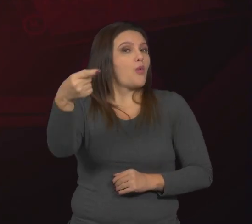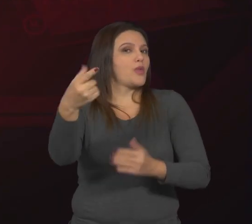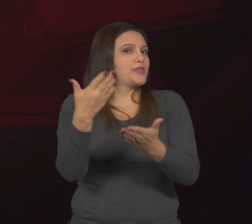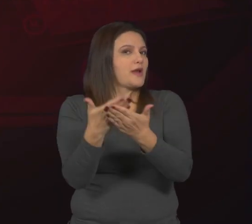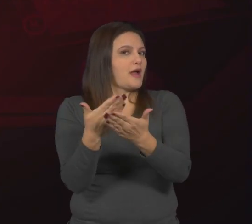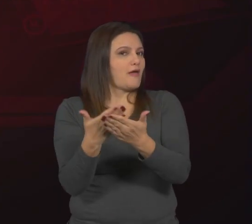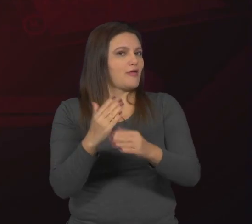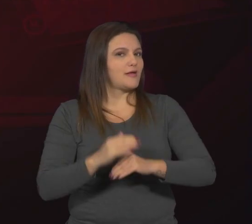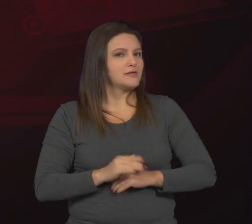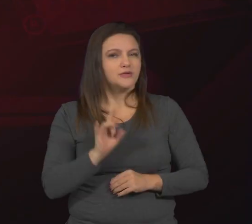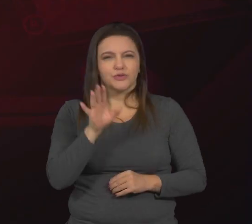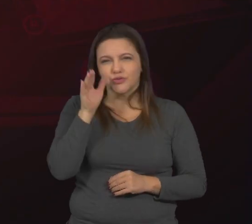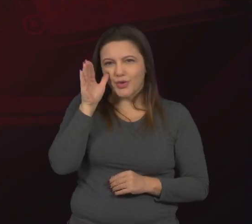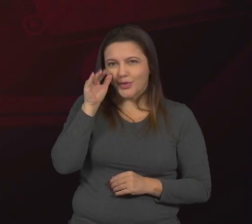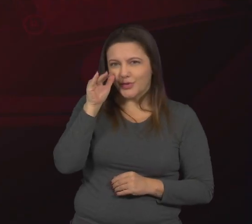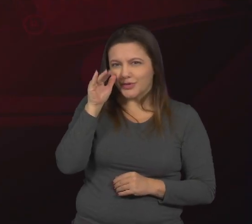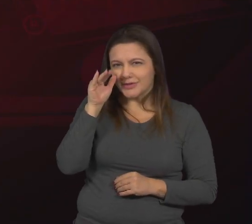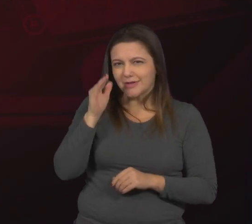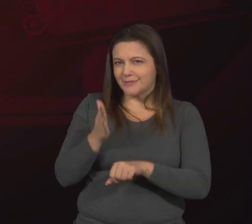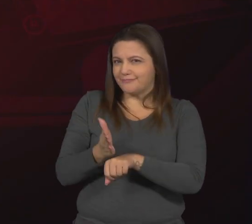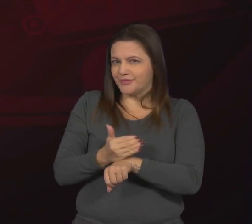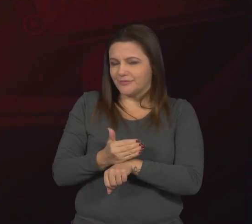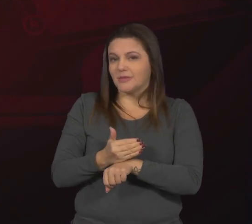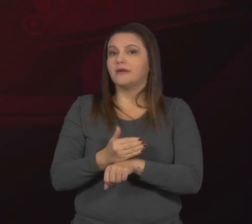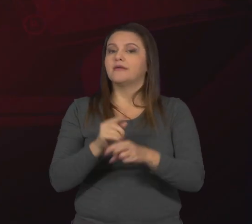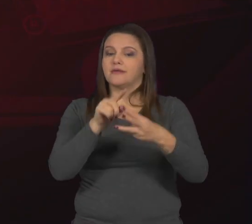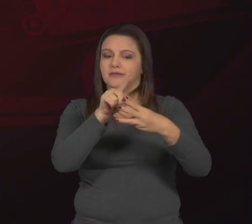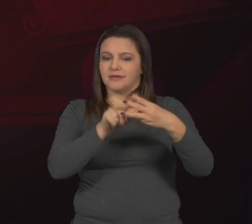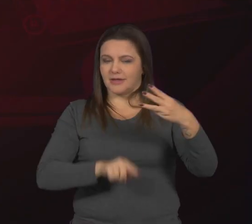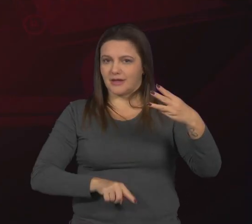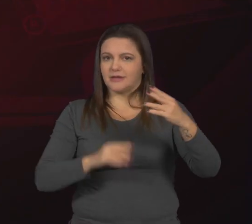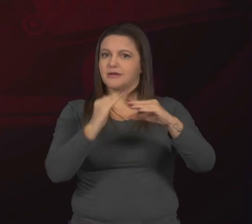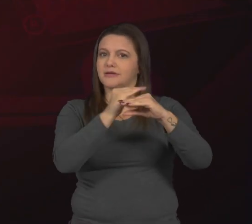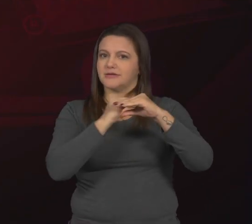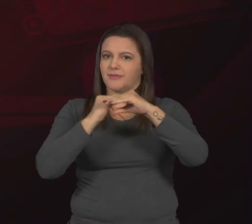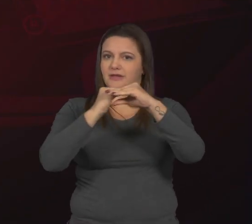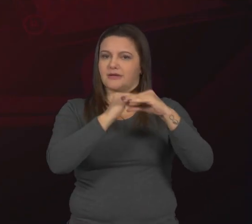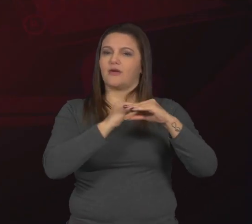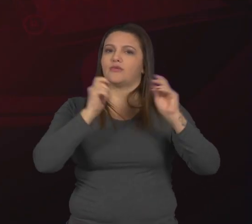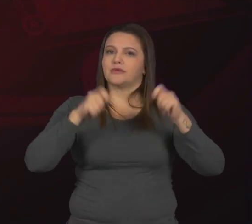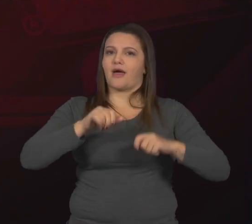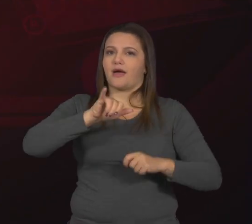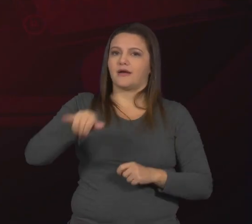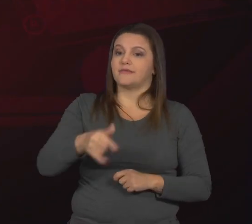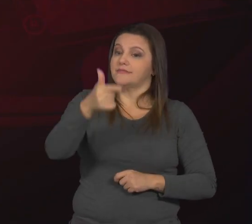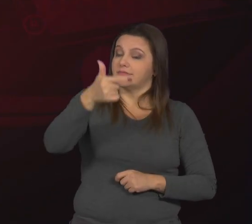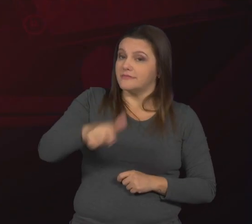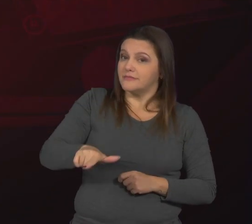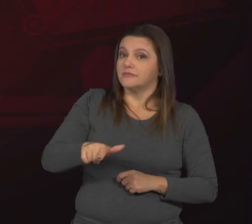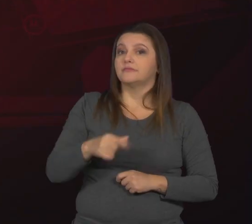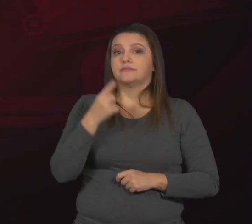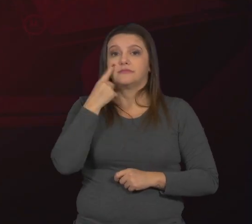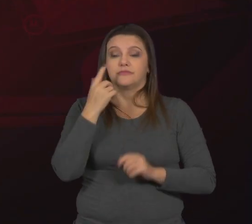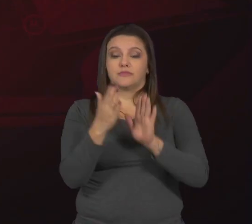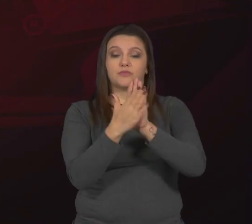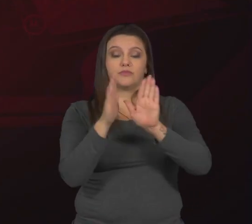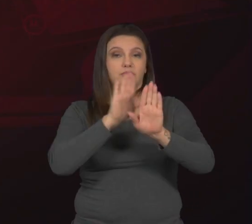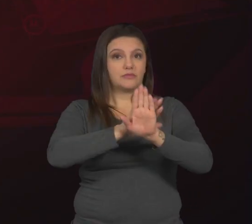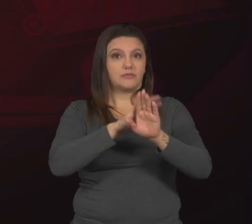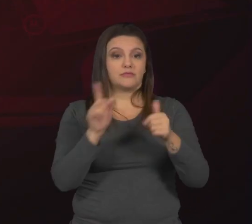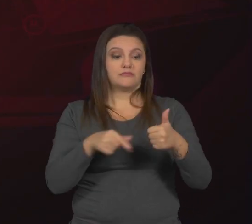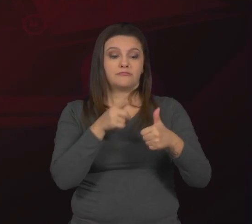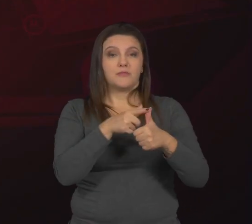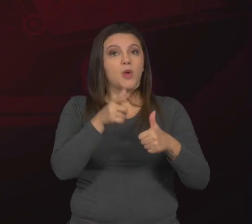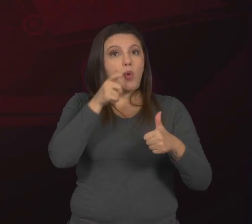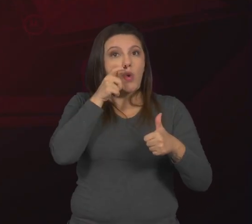E, só por curiosidade, adiantando, existem 3 padrões que são aproveitados nesse framework, que é o padrão Observer,